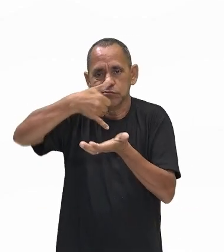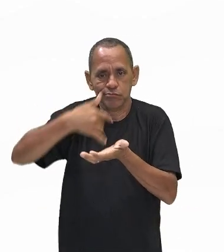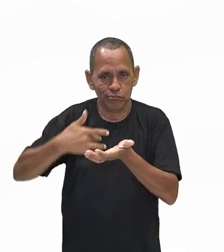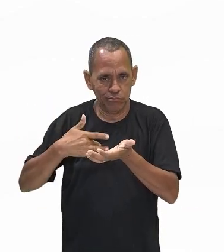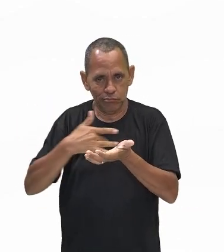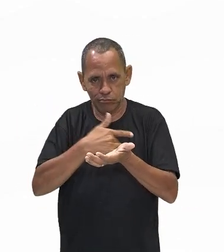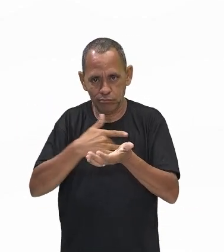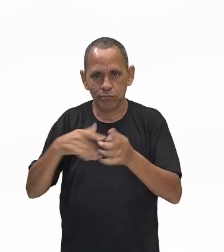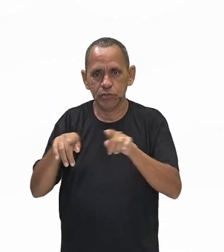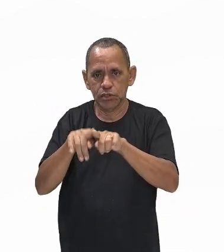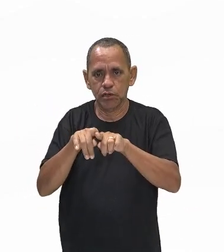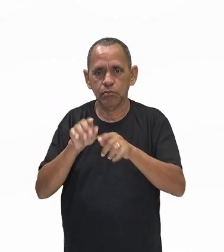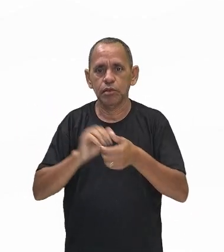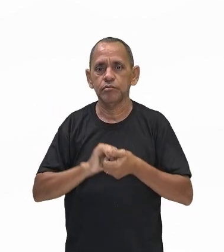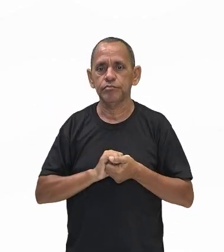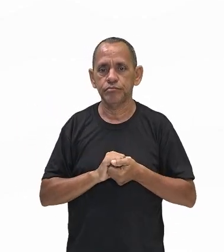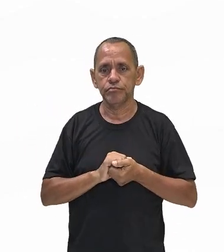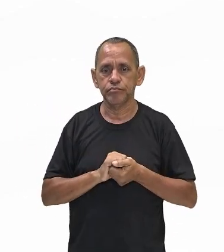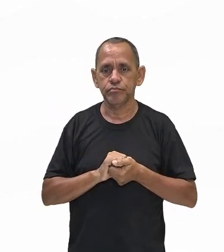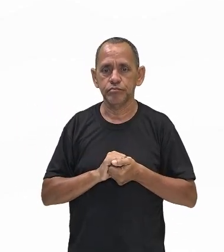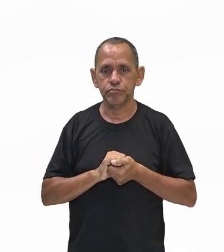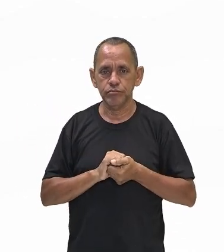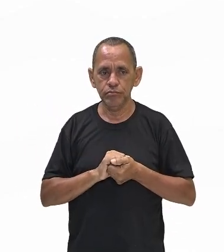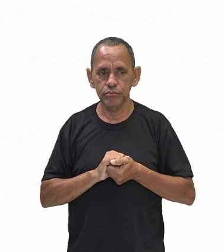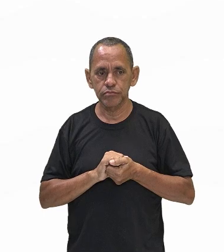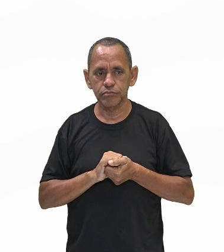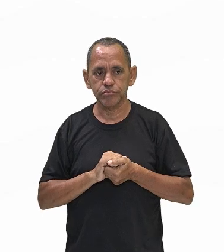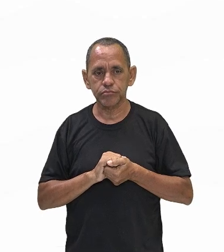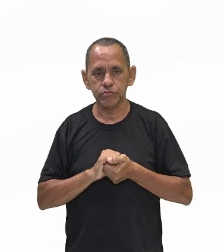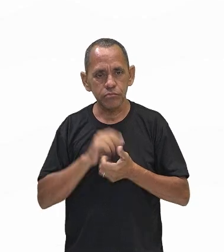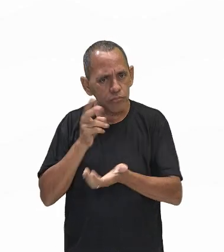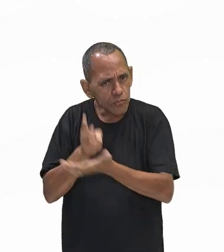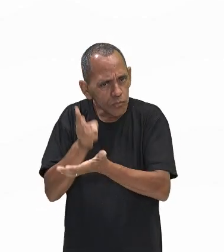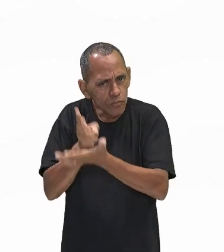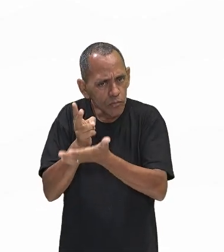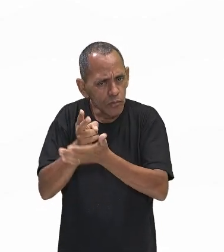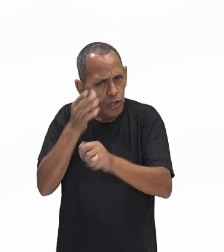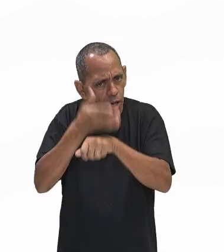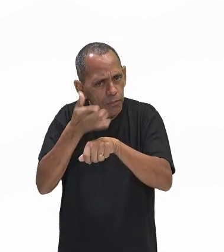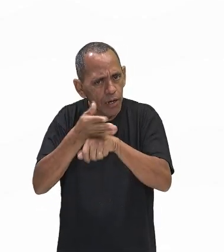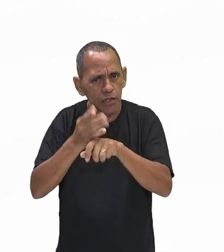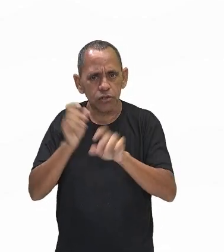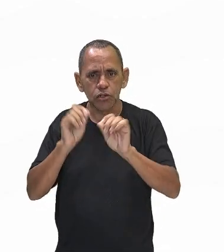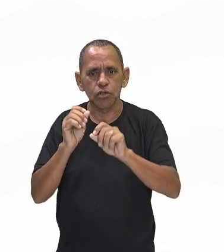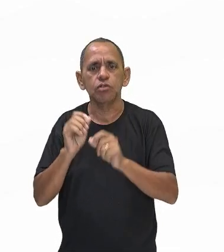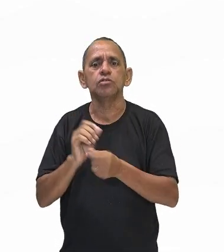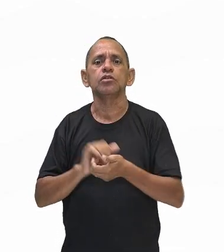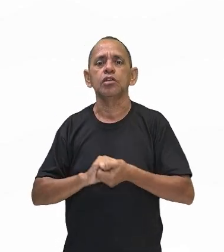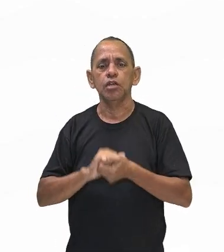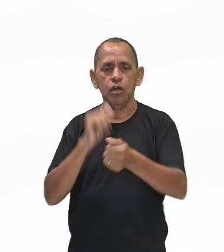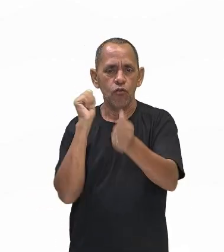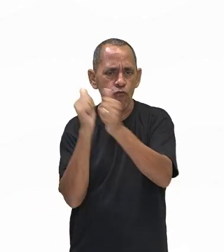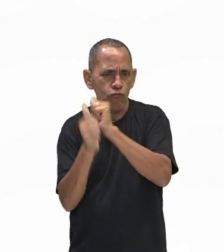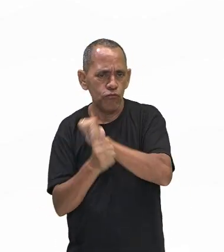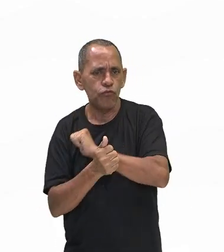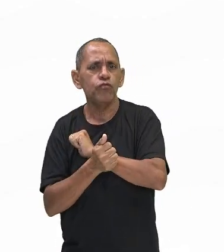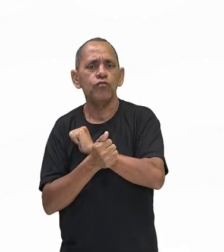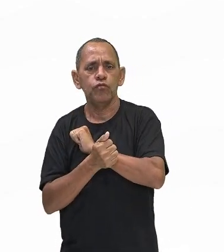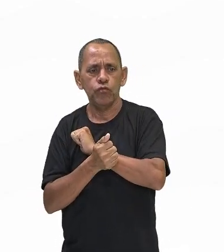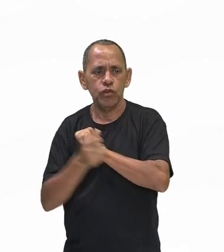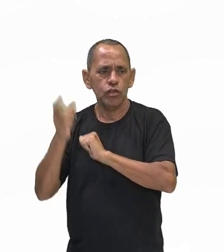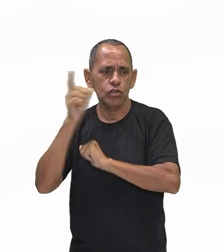corpo então gente você tem mantendo a prática de exercícios físicos regularmente também